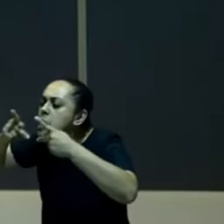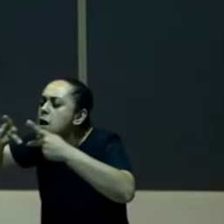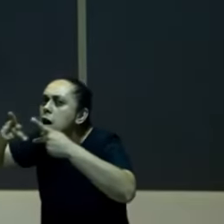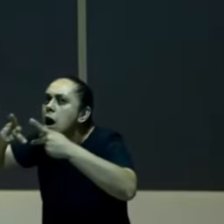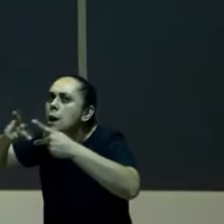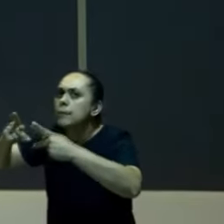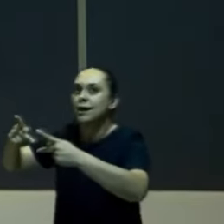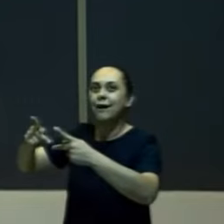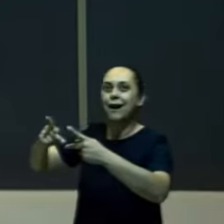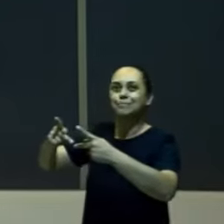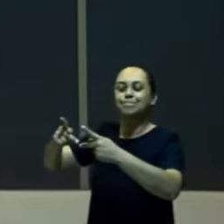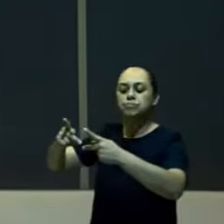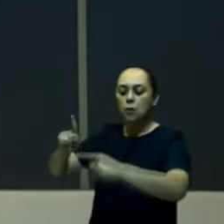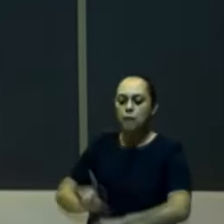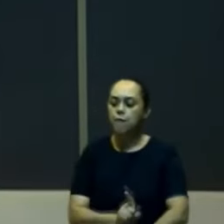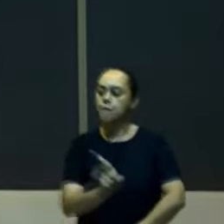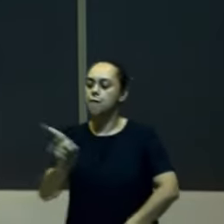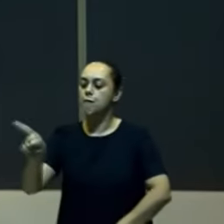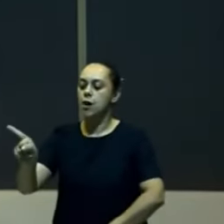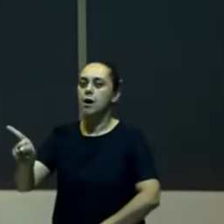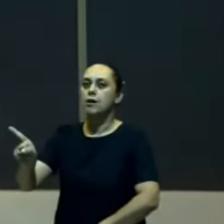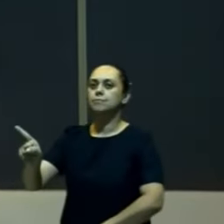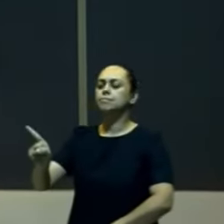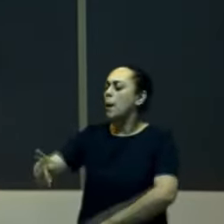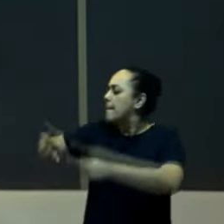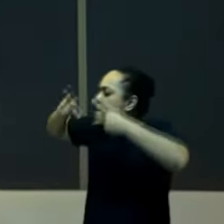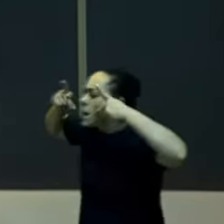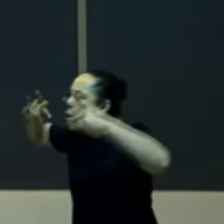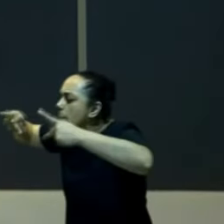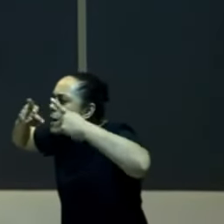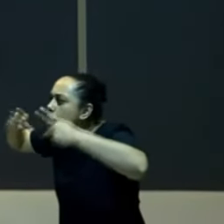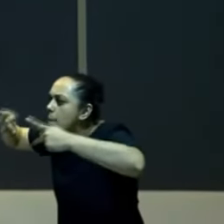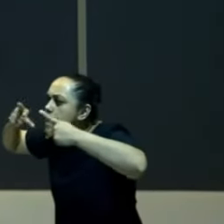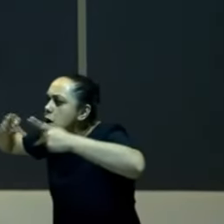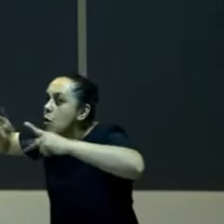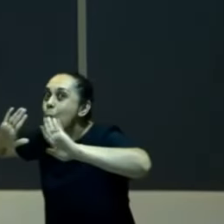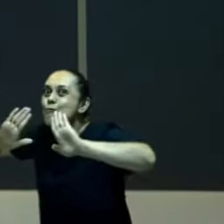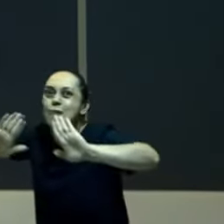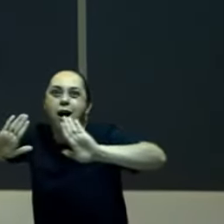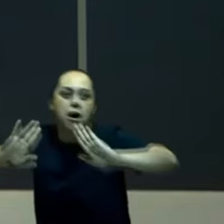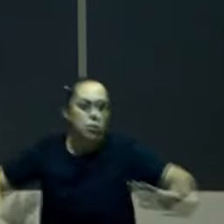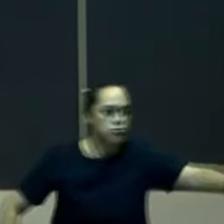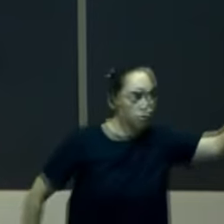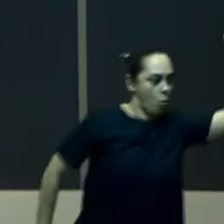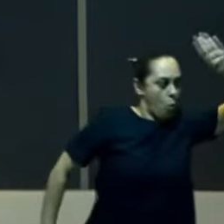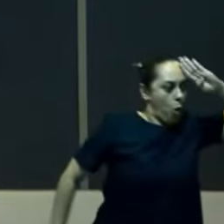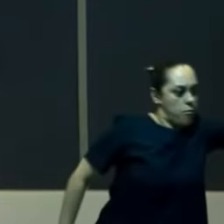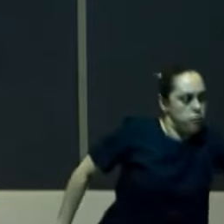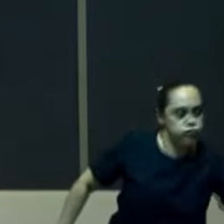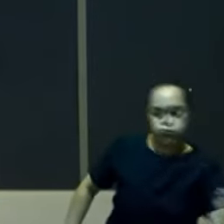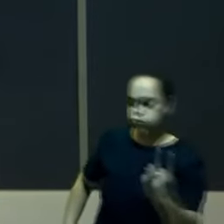praça, são açoitados, apanham, são jogados numa cadeia, num